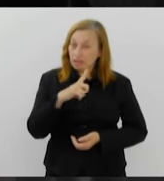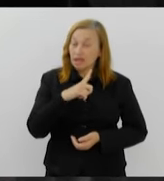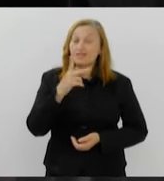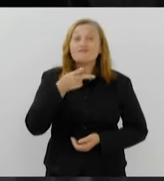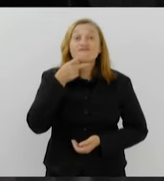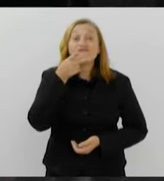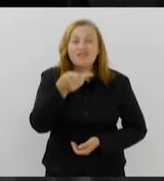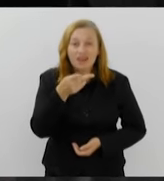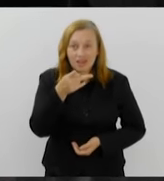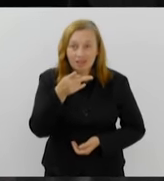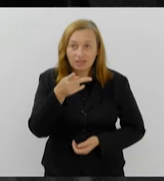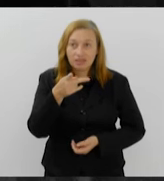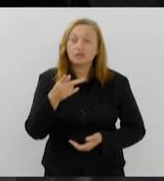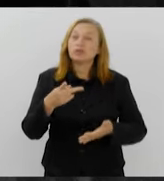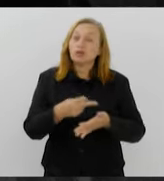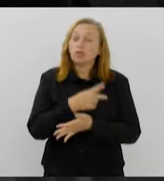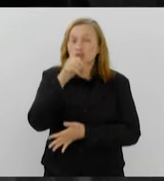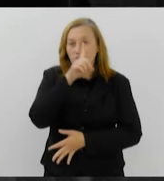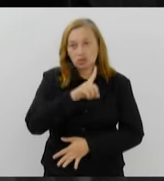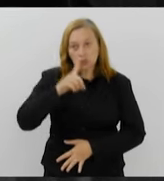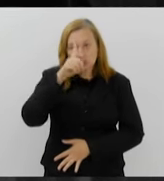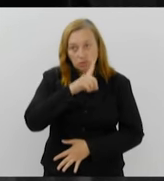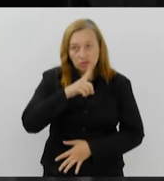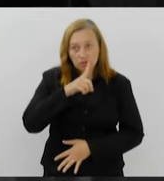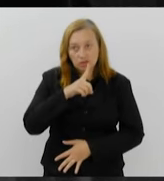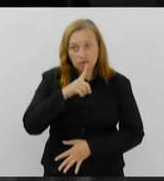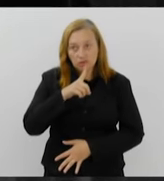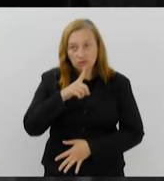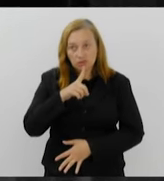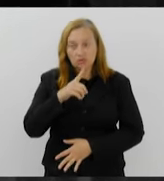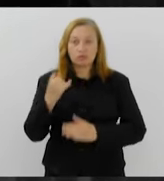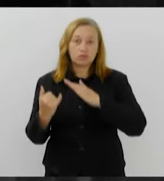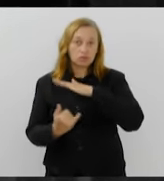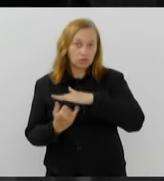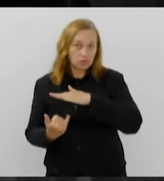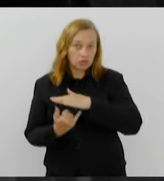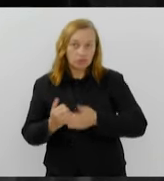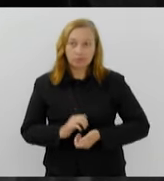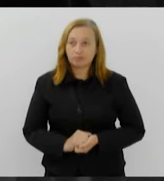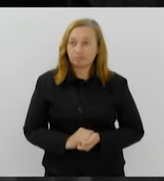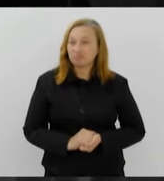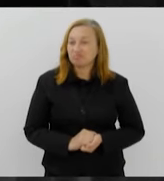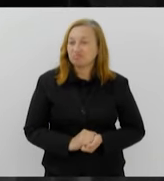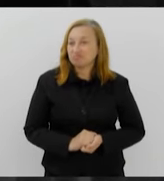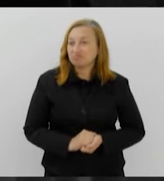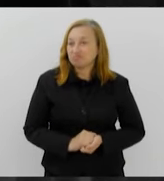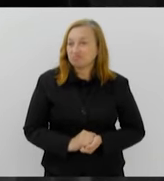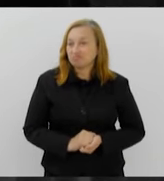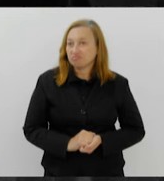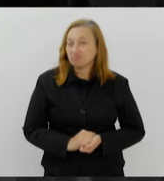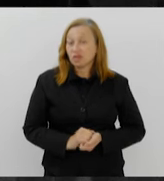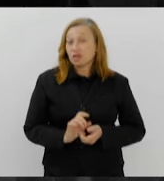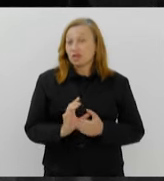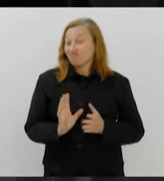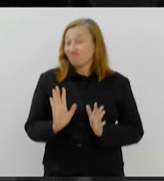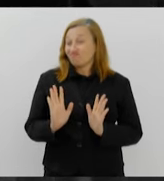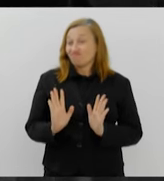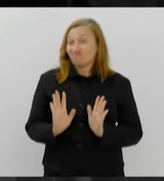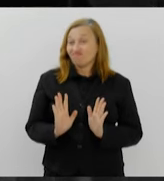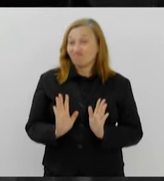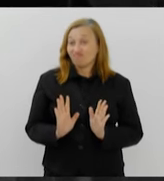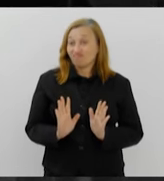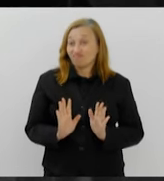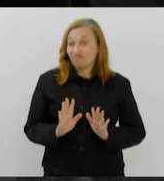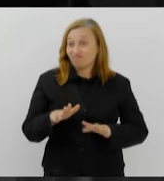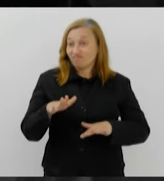falar do episódio de domingo de forma institucional sem abrir espaço para um